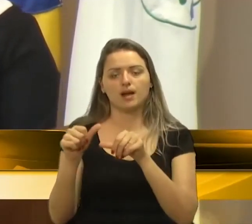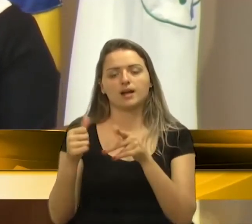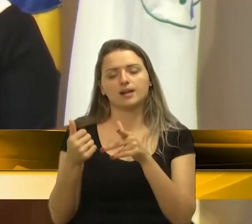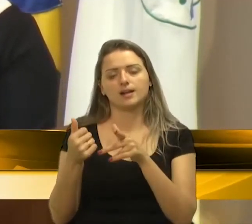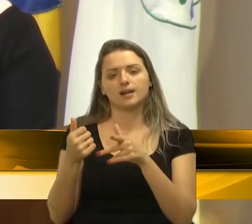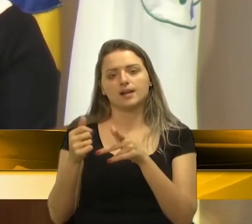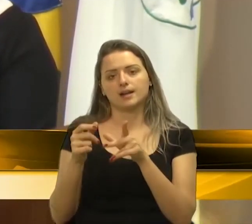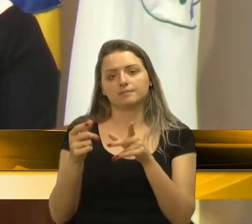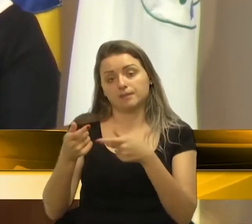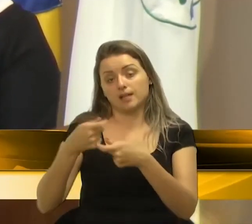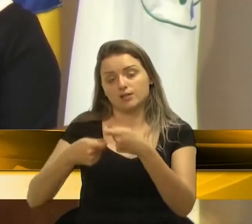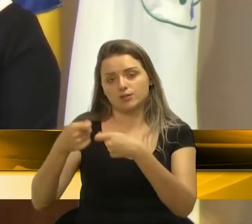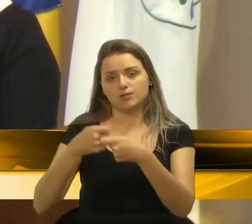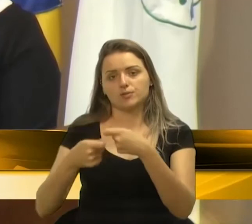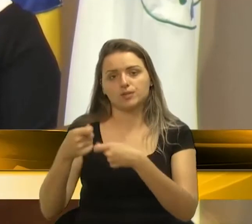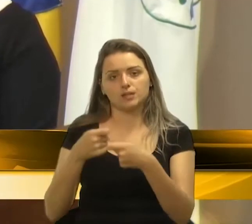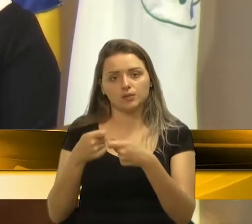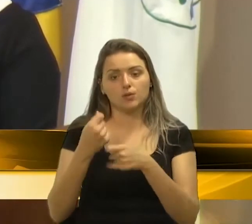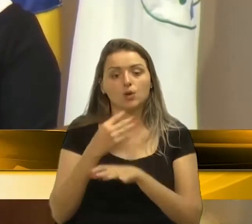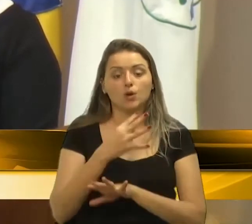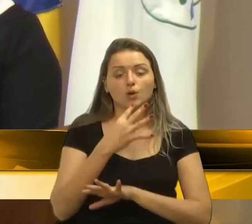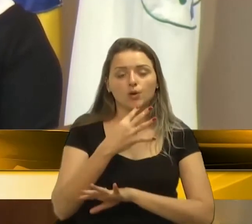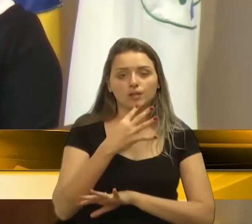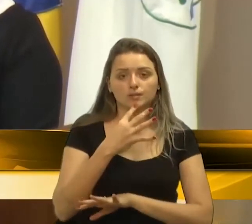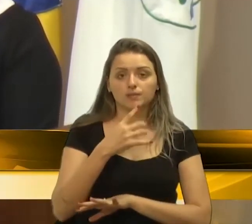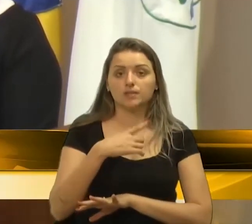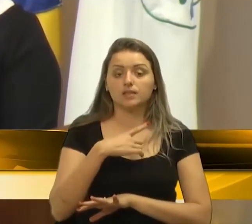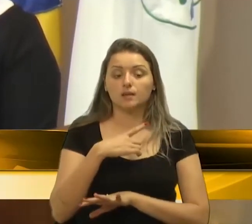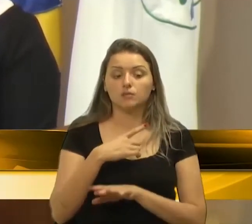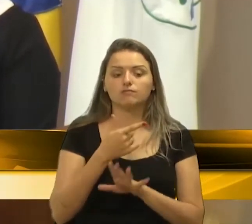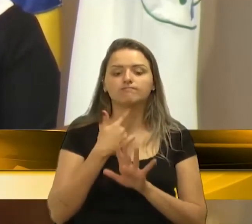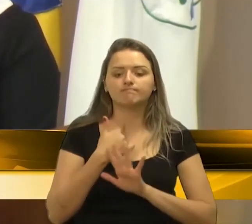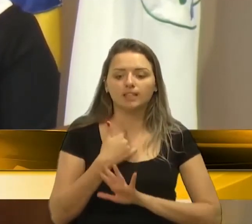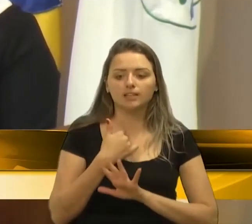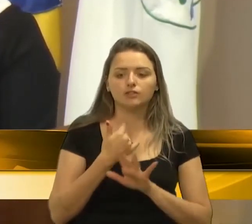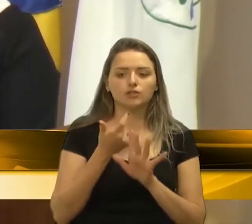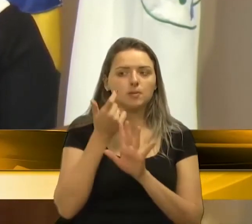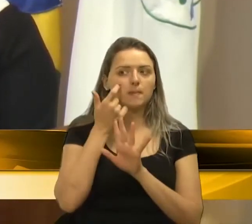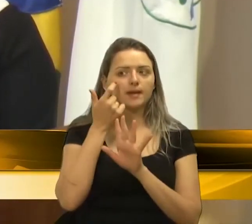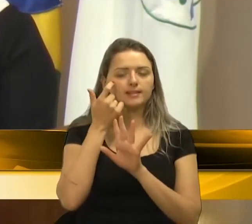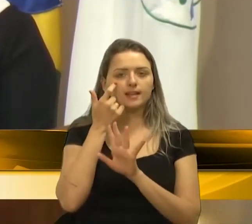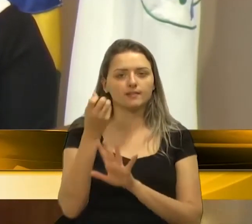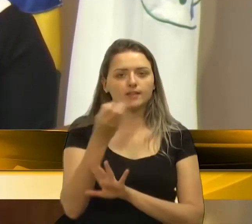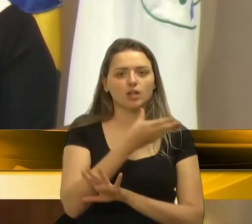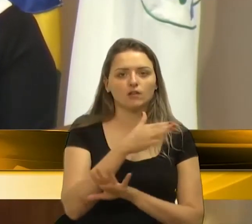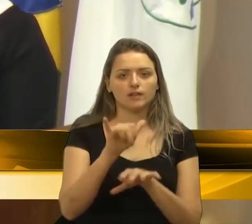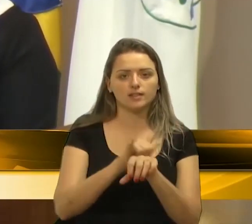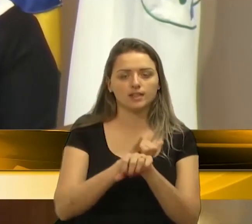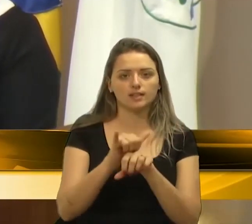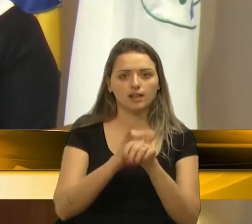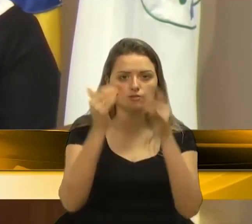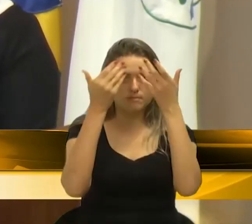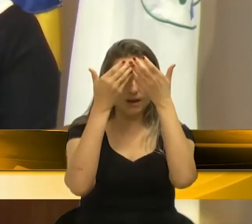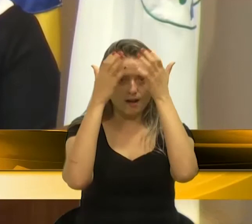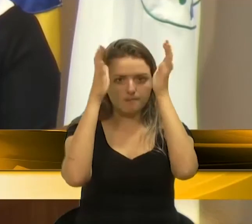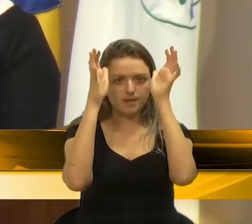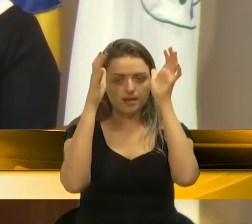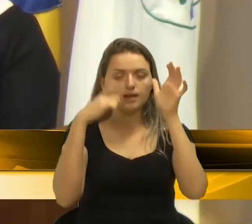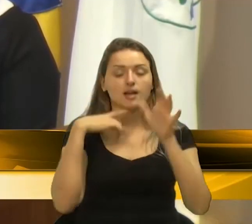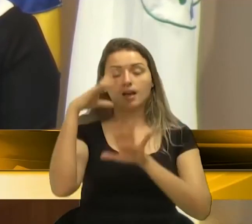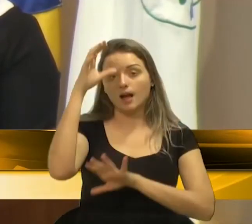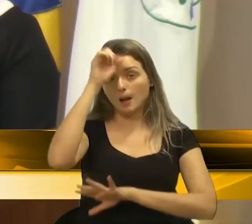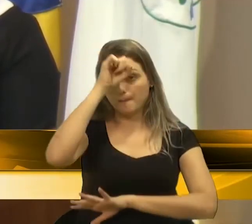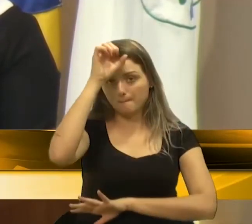dificuldade de sua prática, temos a intenção de abrir portas para o pensamento coletivo, aquele que acrescenta,